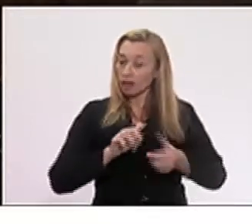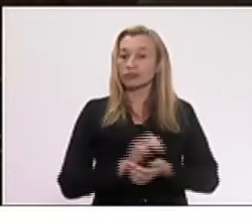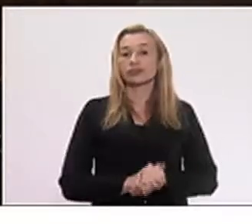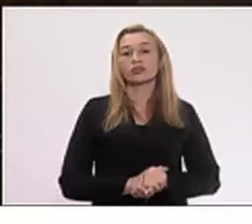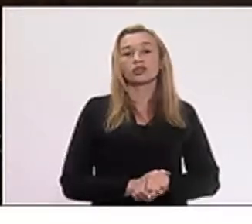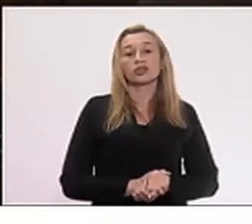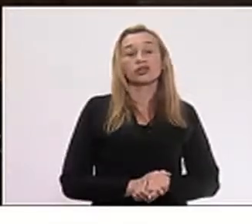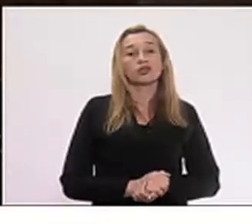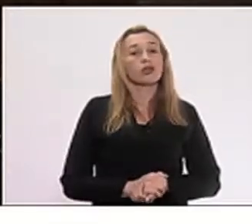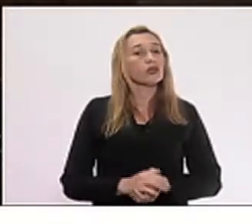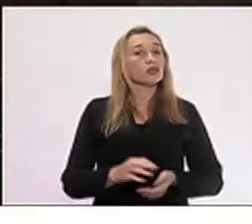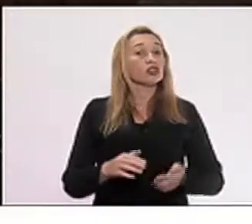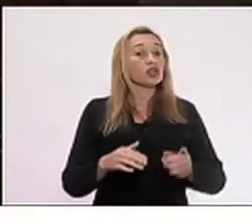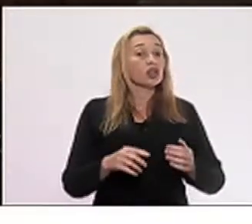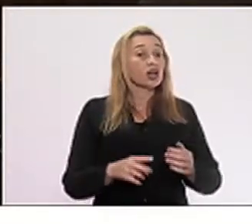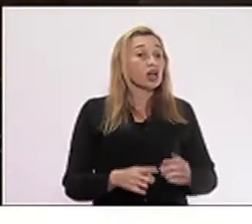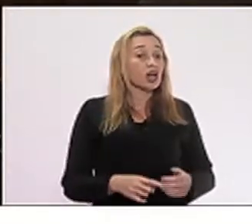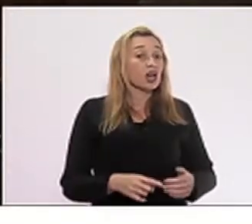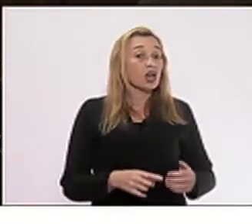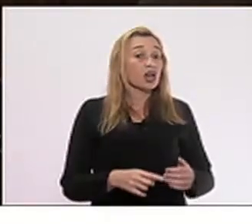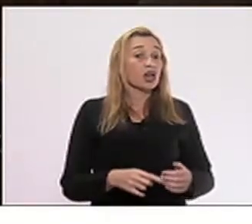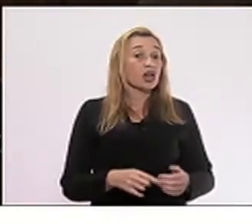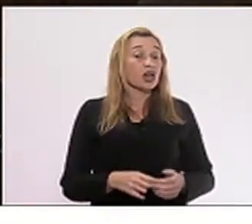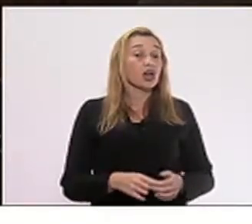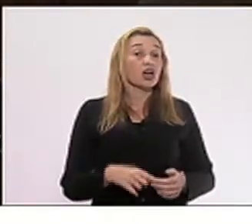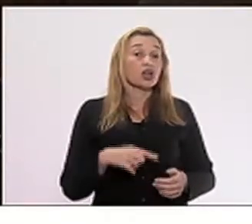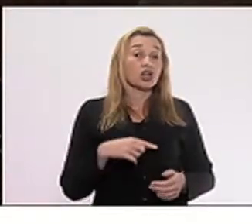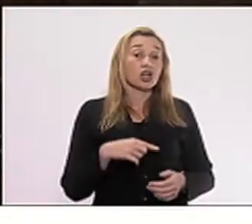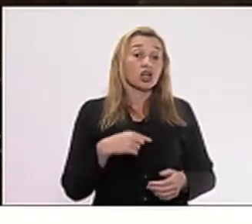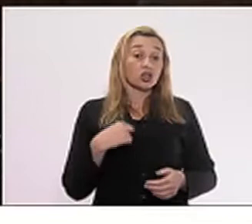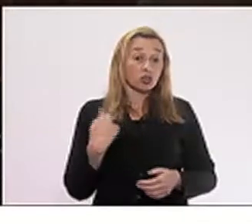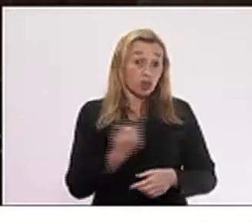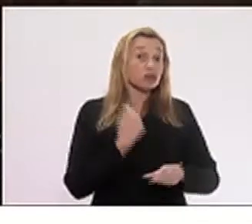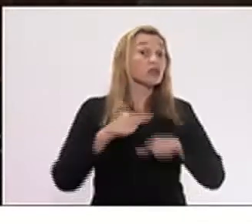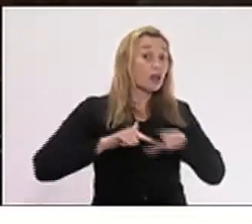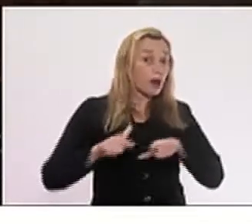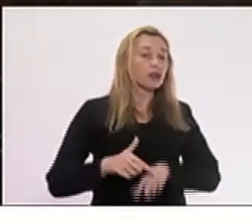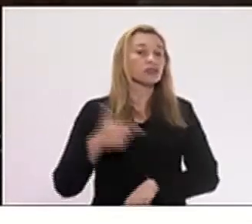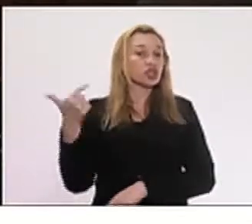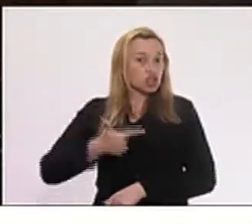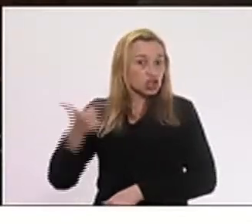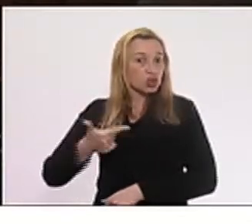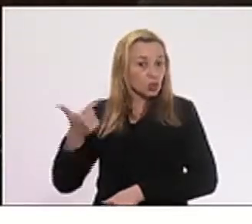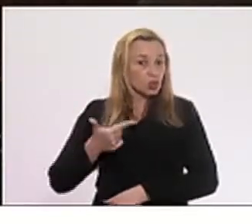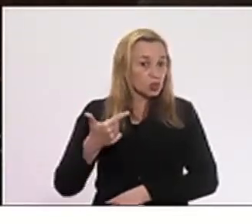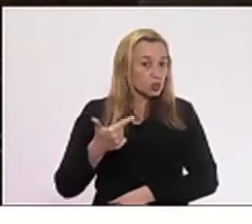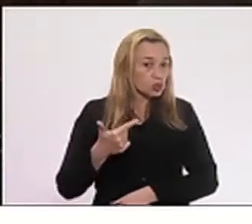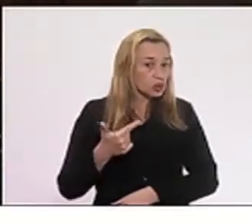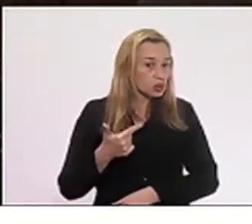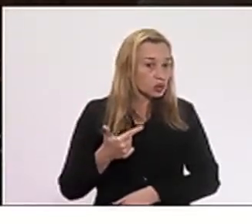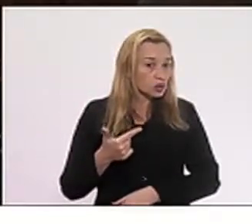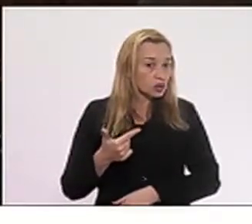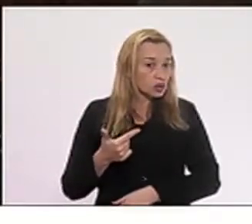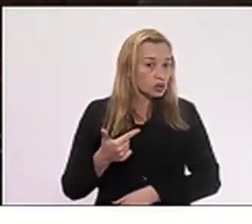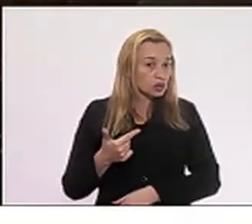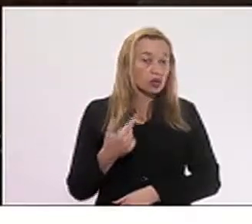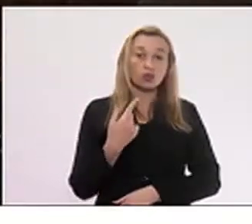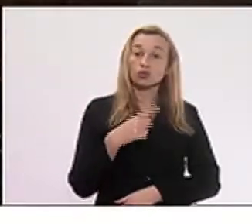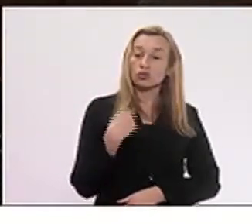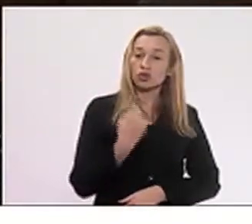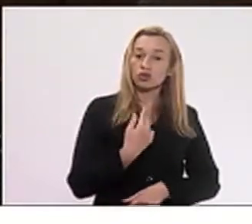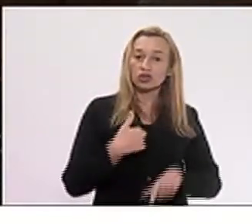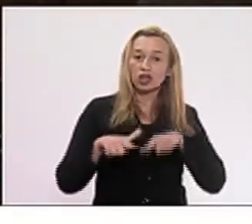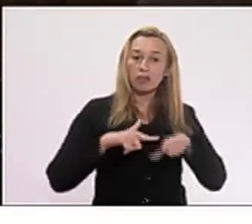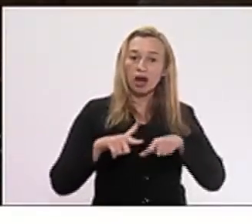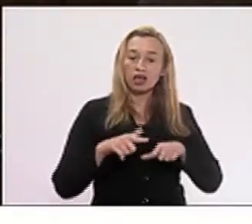É obrigação nossa, não é nenhum favor que se faça. E segundo, exatamente a nossa produção legislativa,